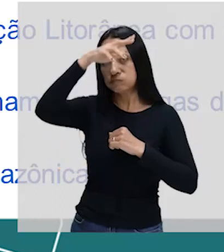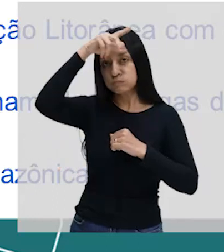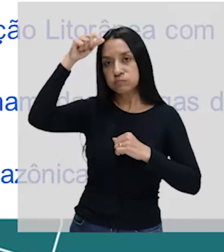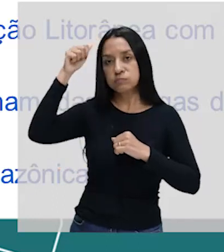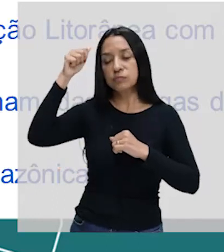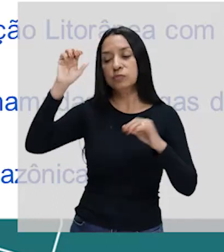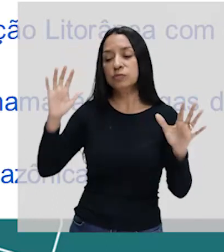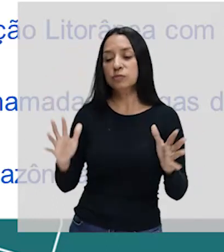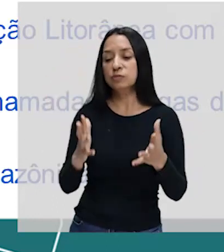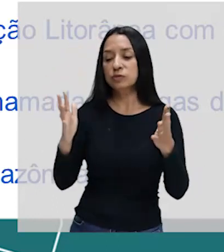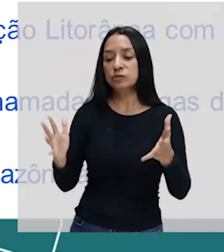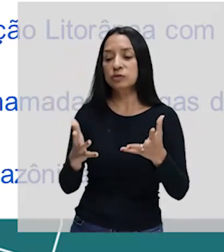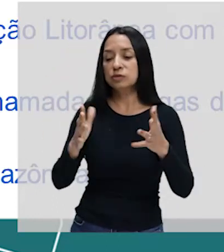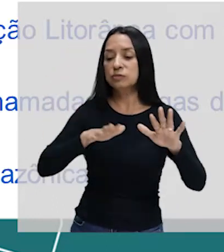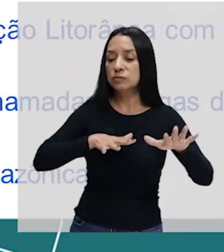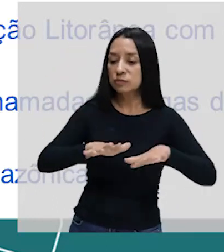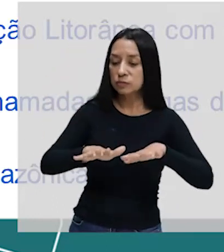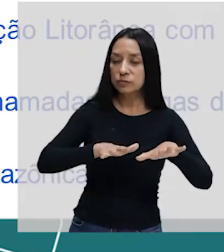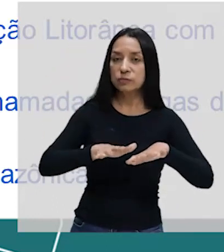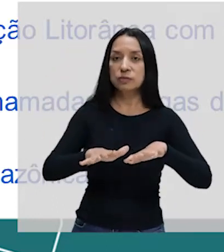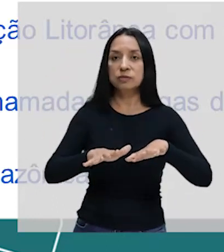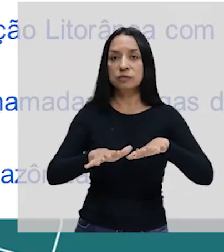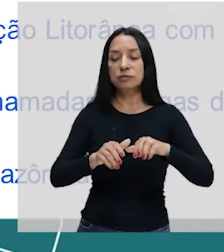o estímulo desses movimentos